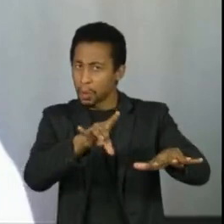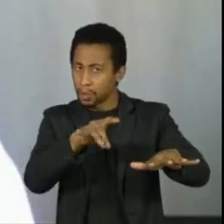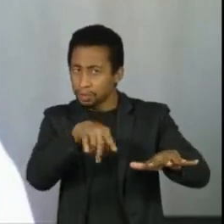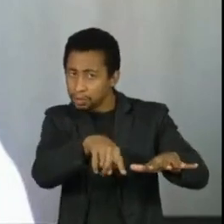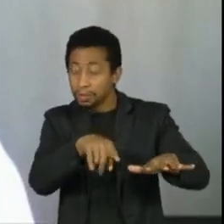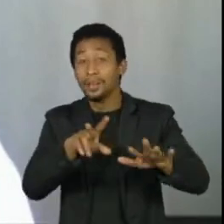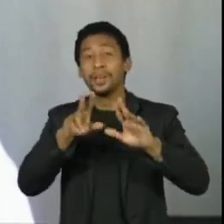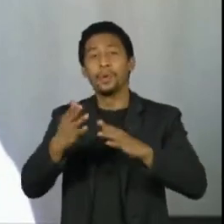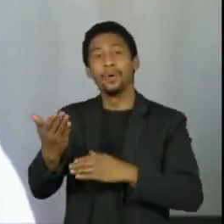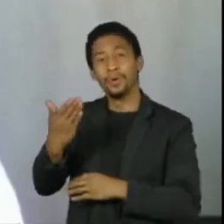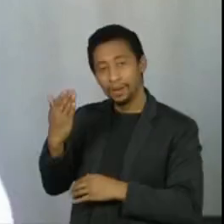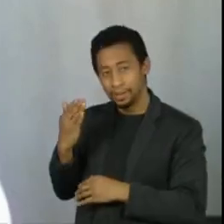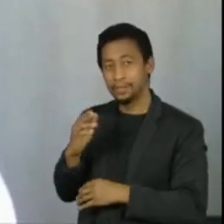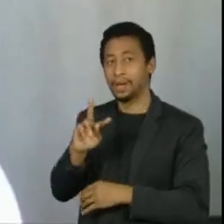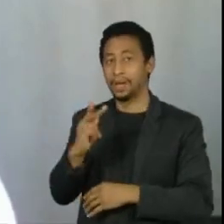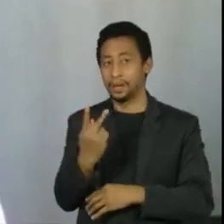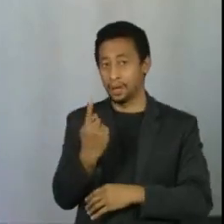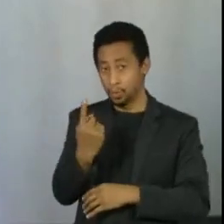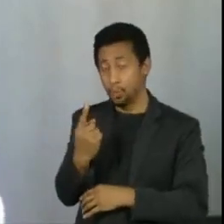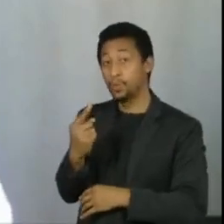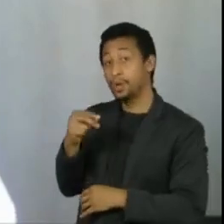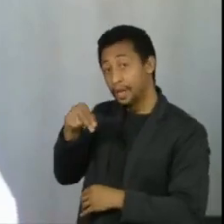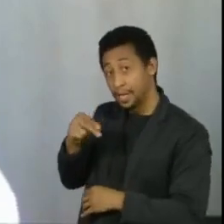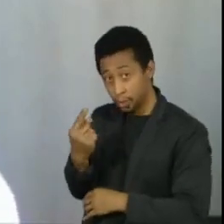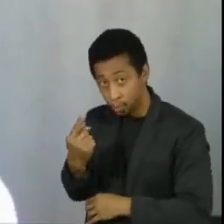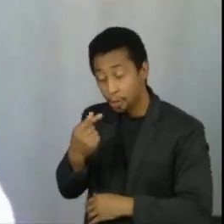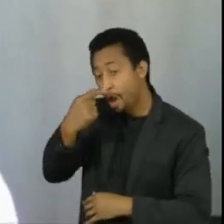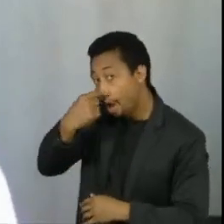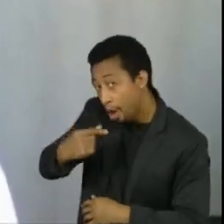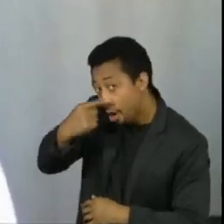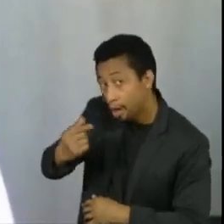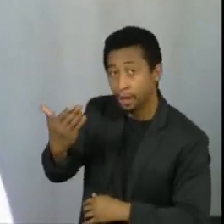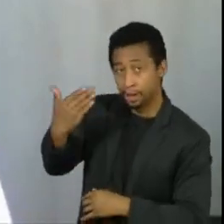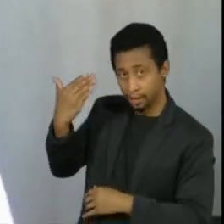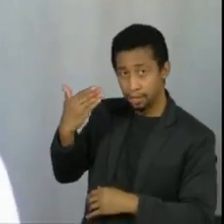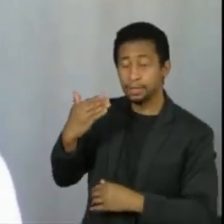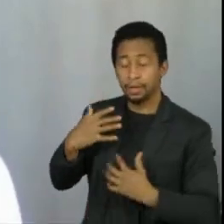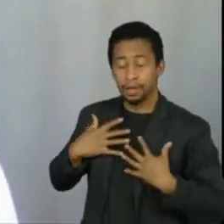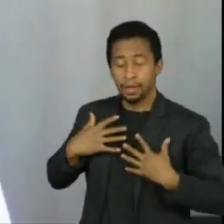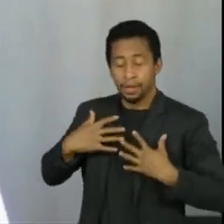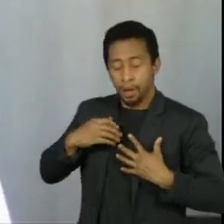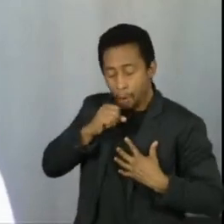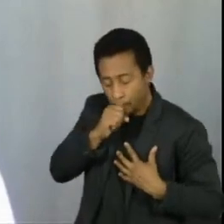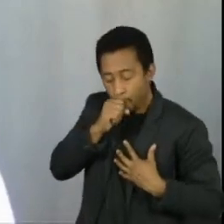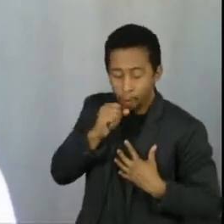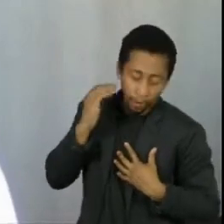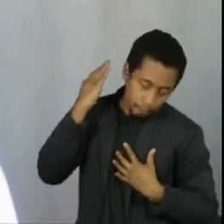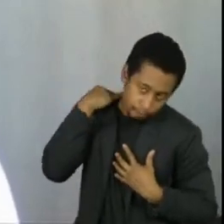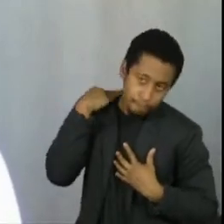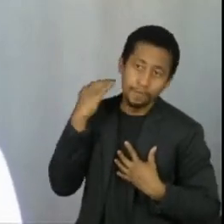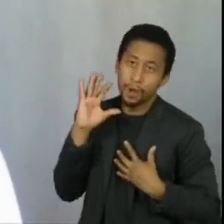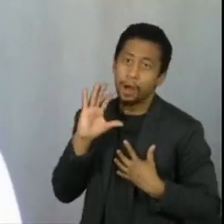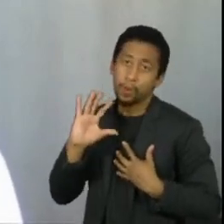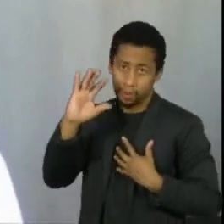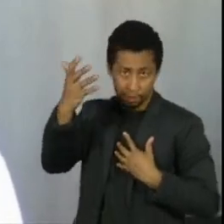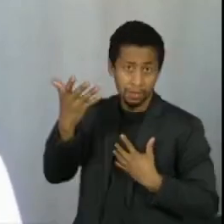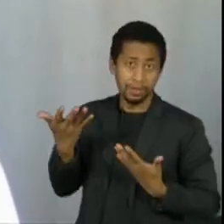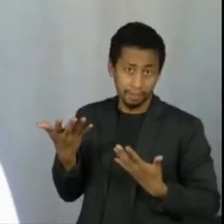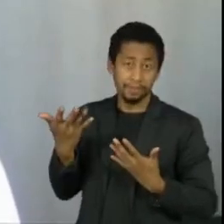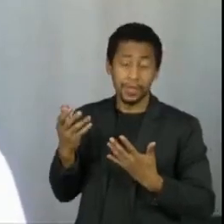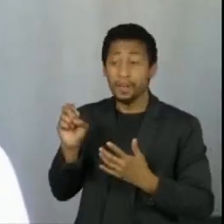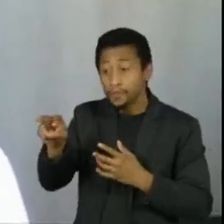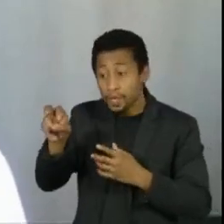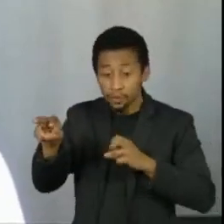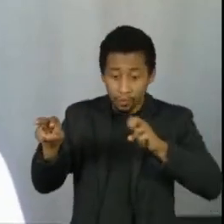influenza H1N1, que frequentemente desencadeava pneumonias bacterianas associadas a ele. Hoje a